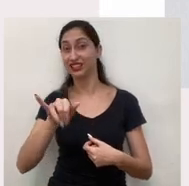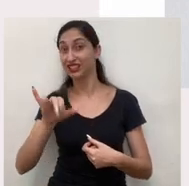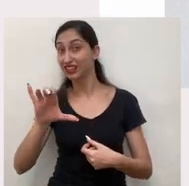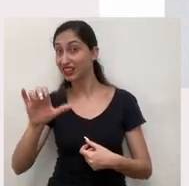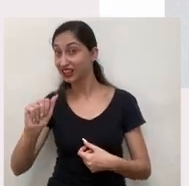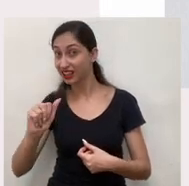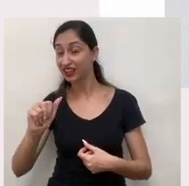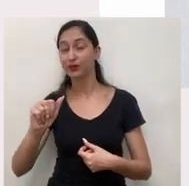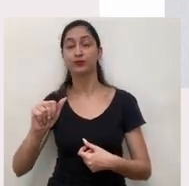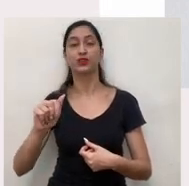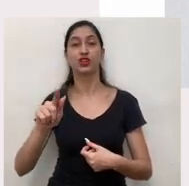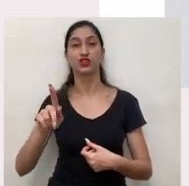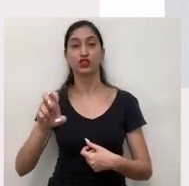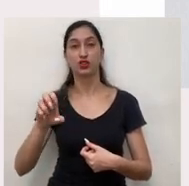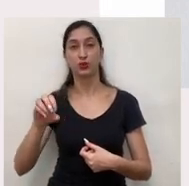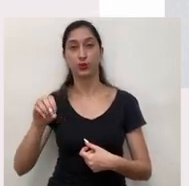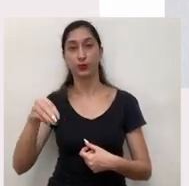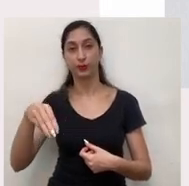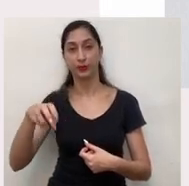700.